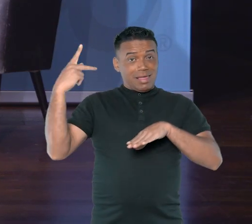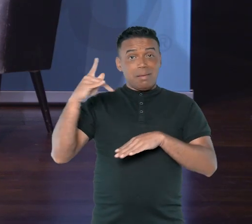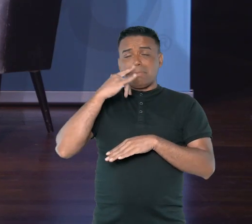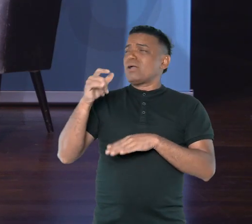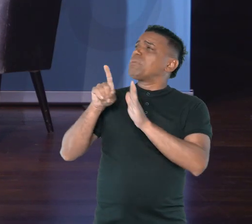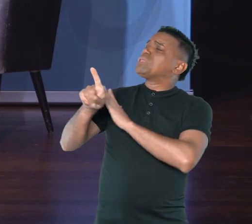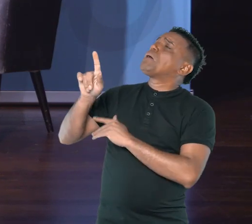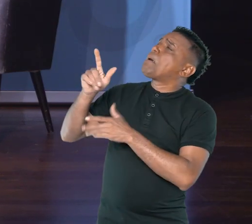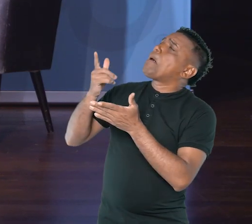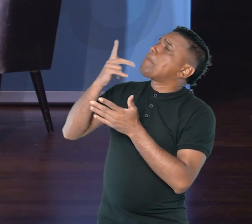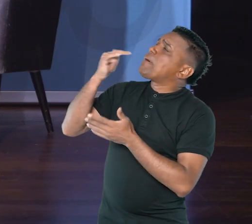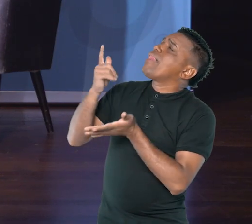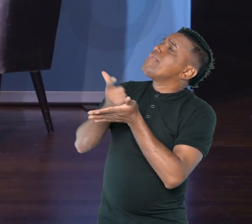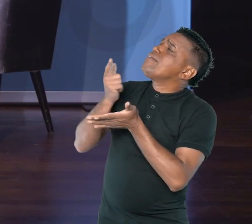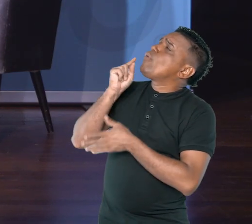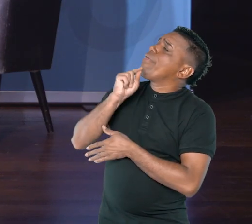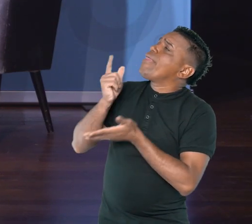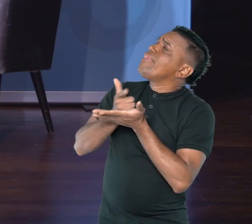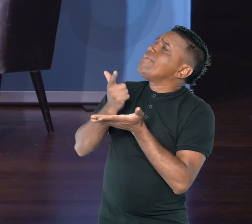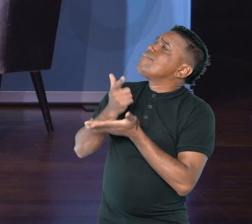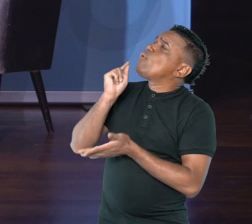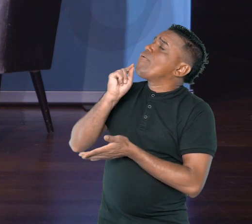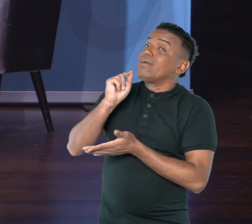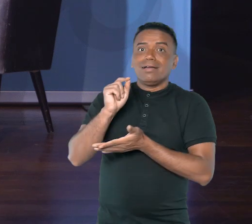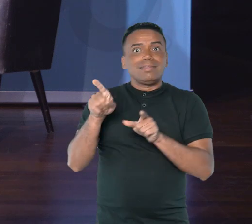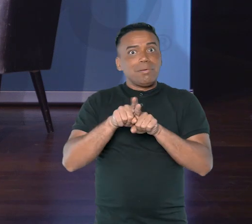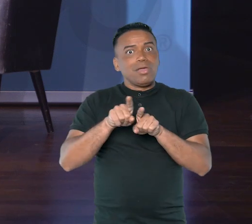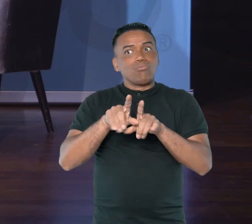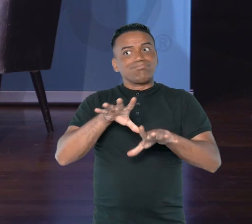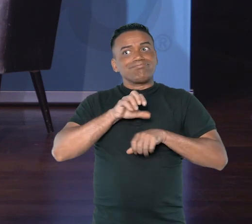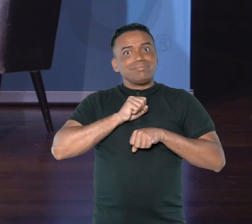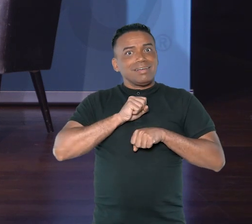esse, que livro é esse, que livro é ele? E dele eu herdei também o gosto